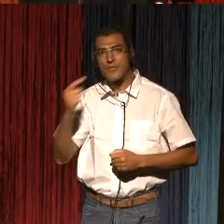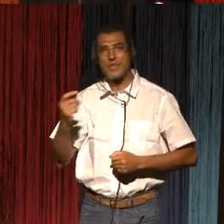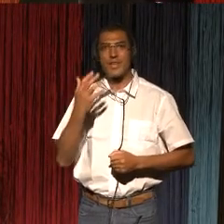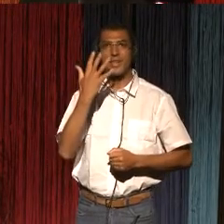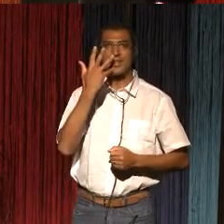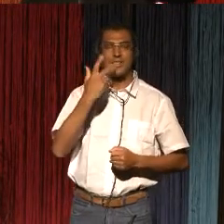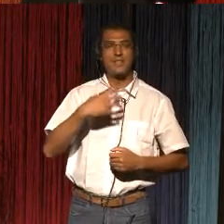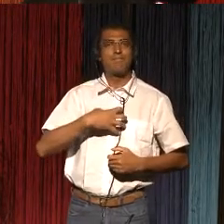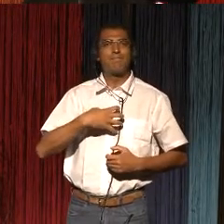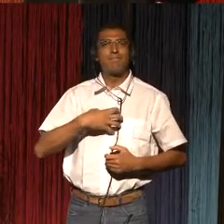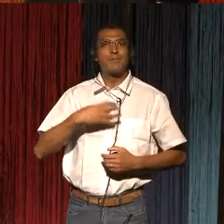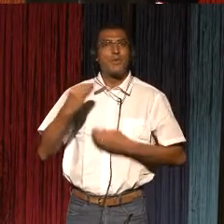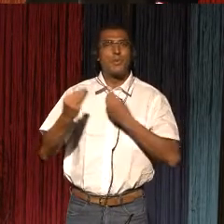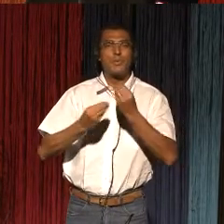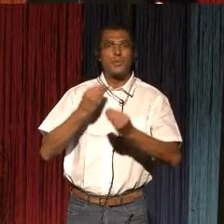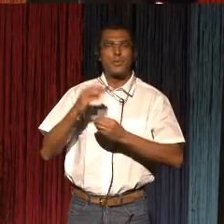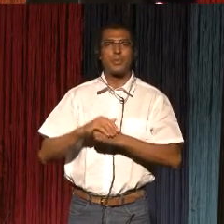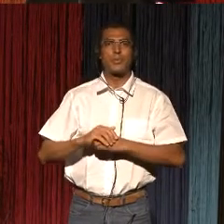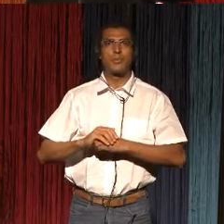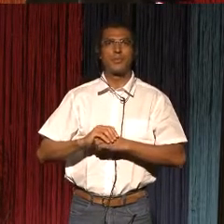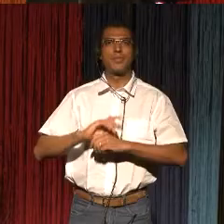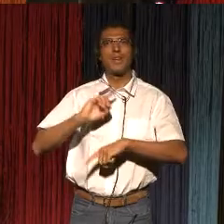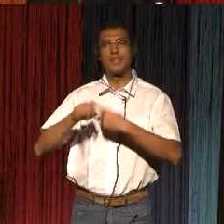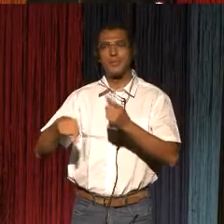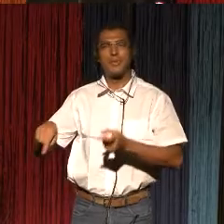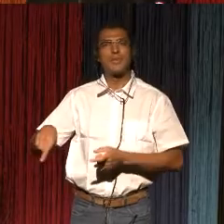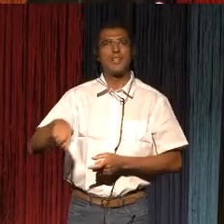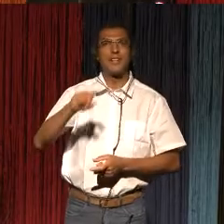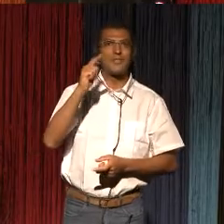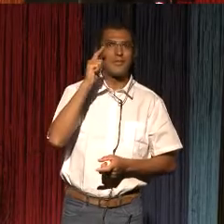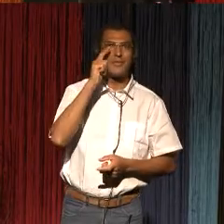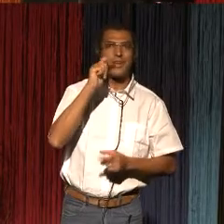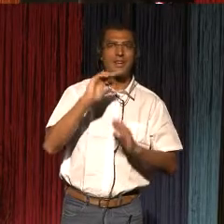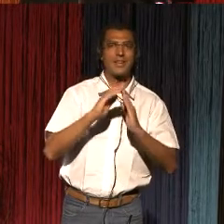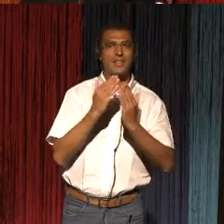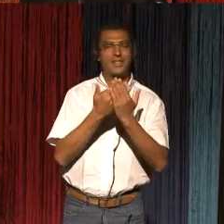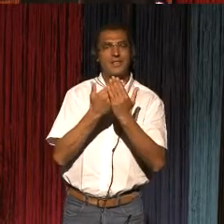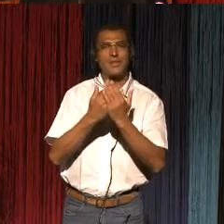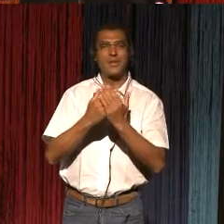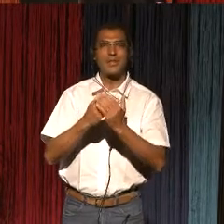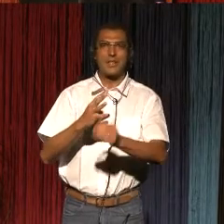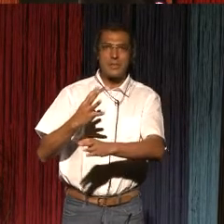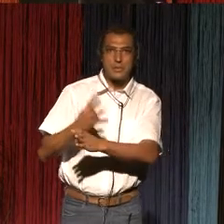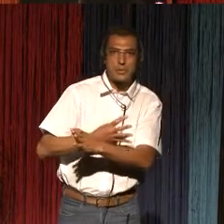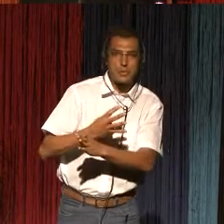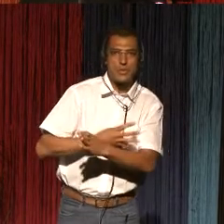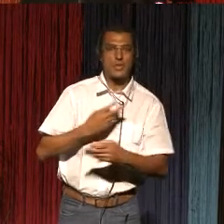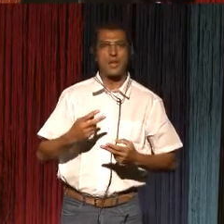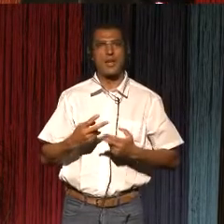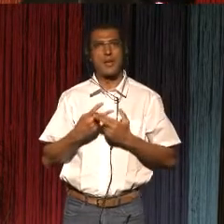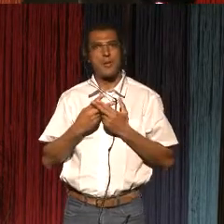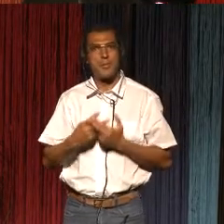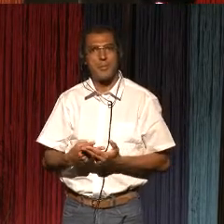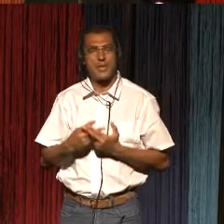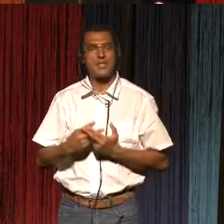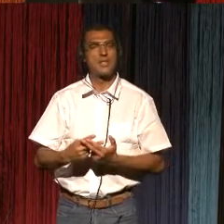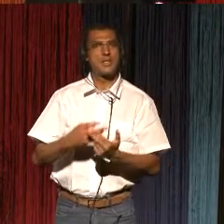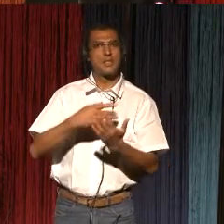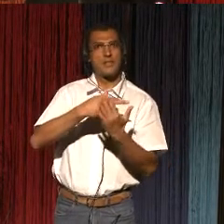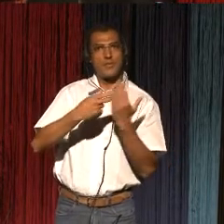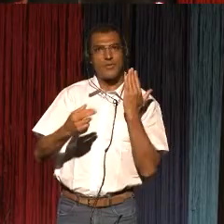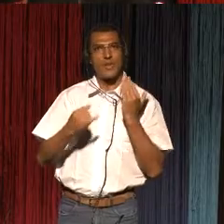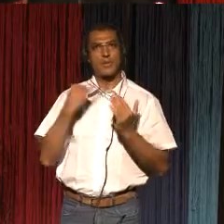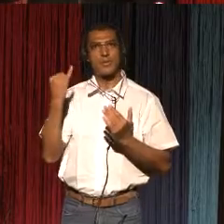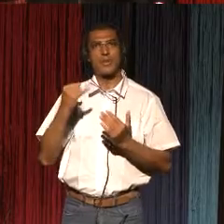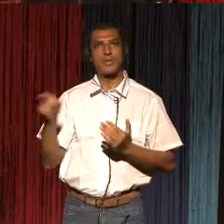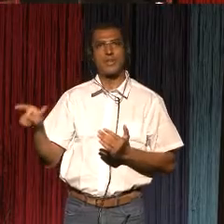elas consigam resolver os problemas, exercitar o autocontrole e mostrar todas as outras funções executivas. O